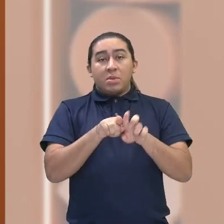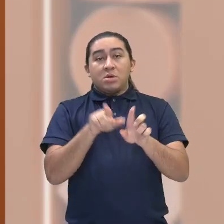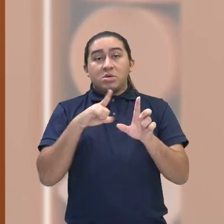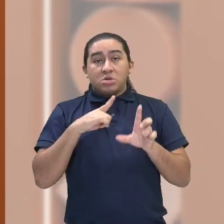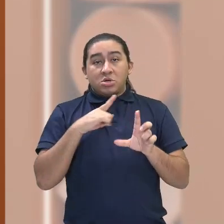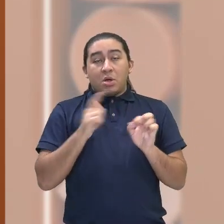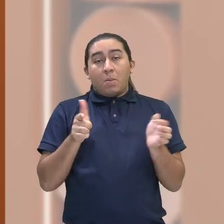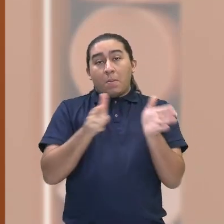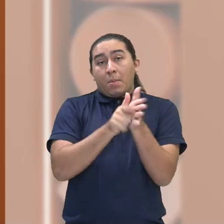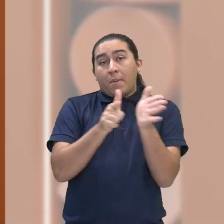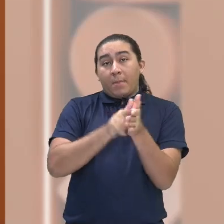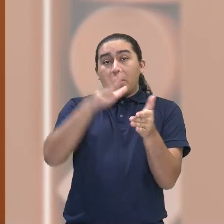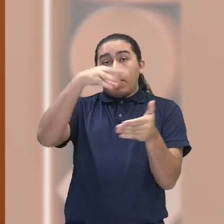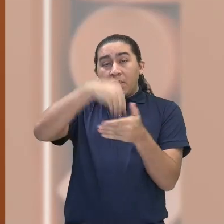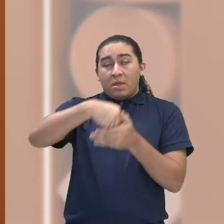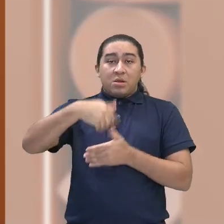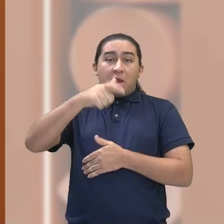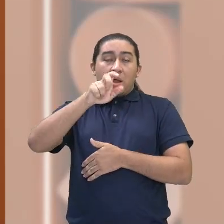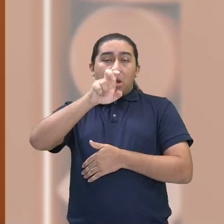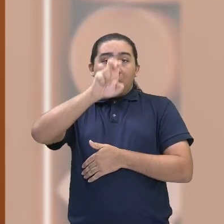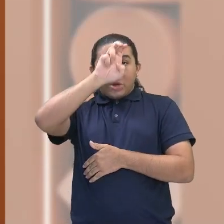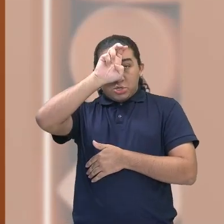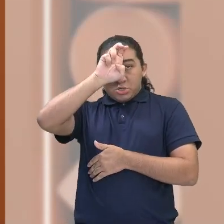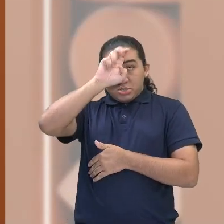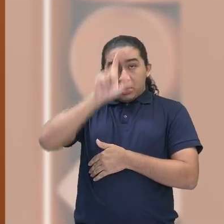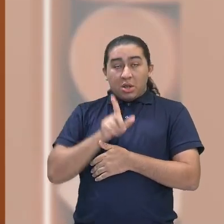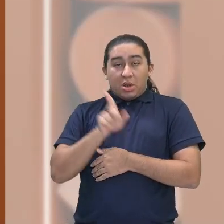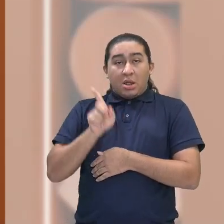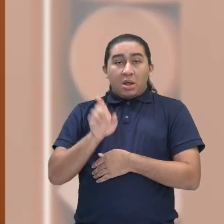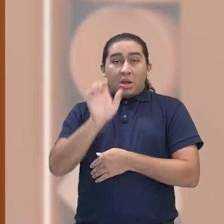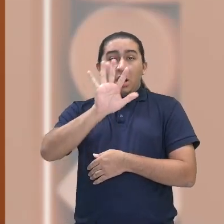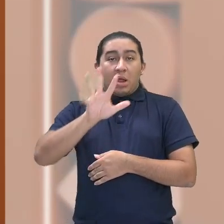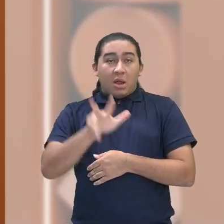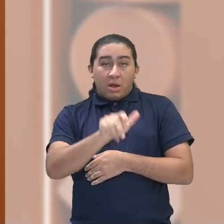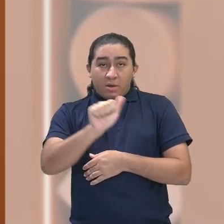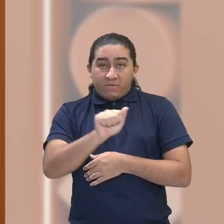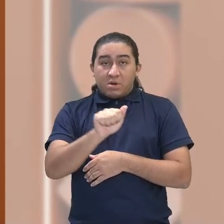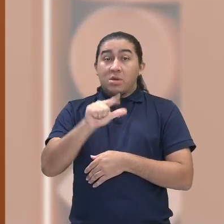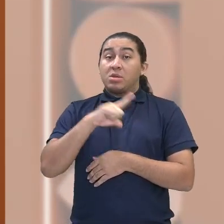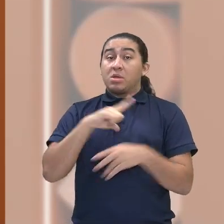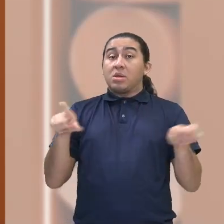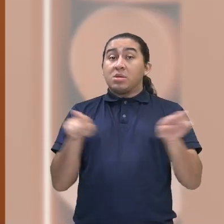da sociedade egípcia, localizada no continente africano, você tem os